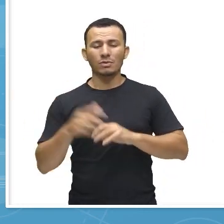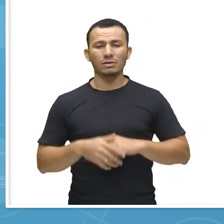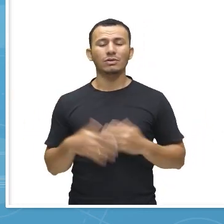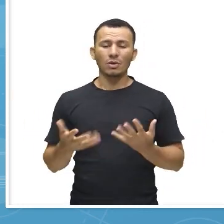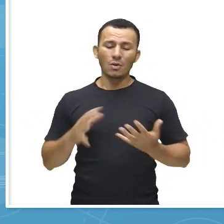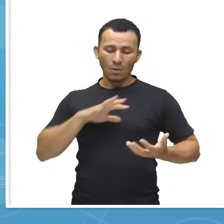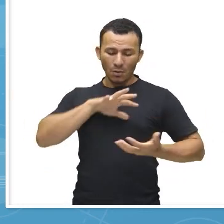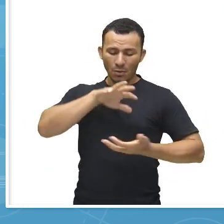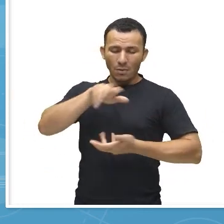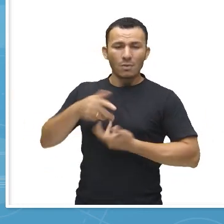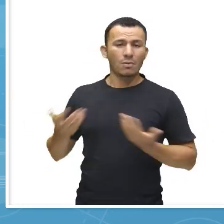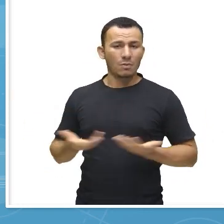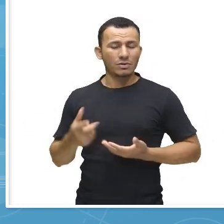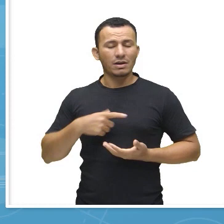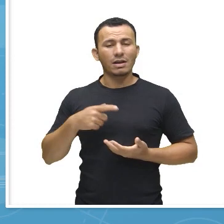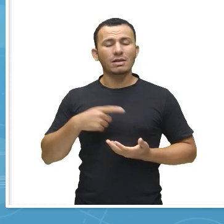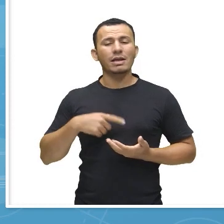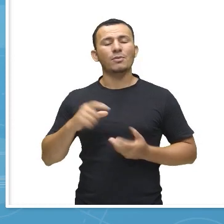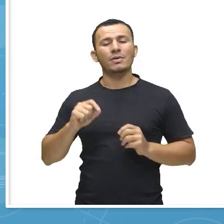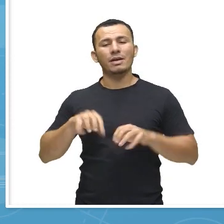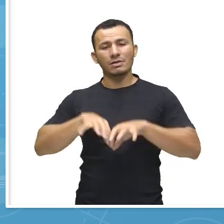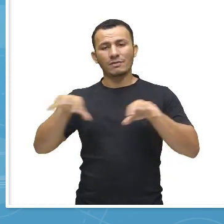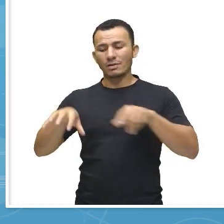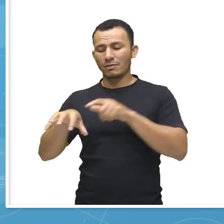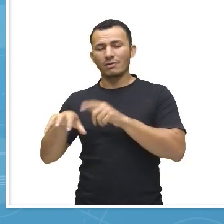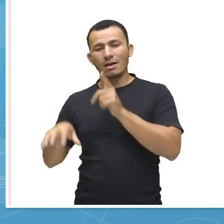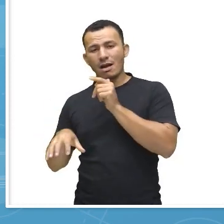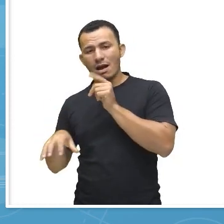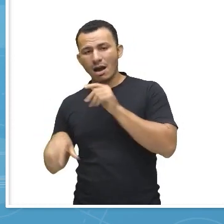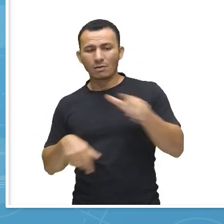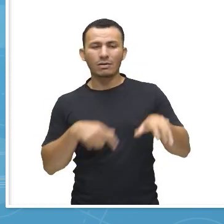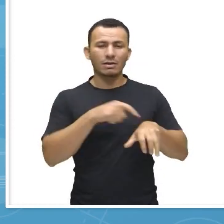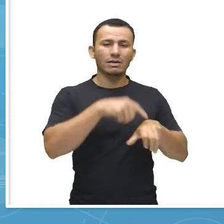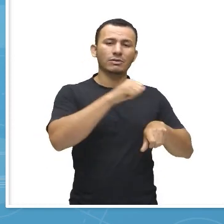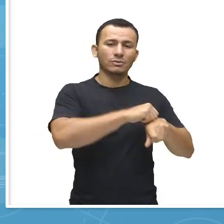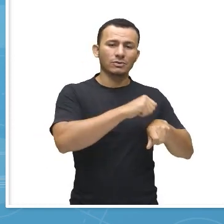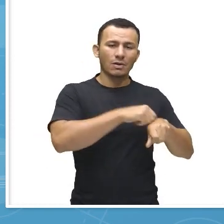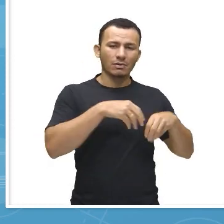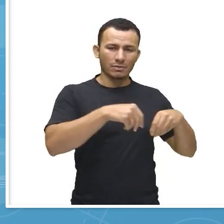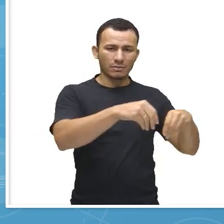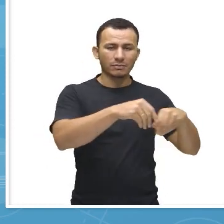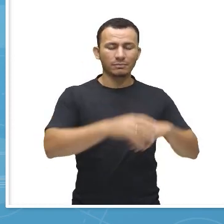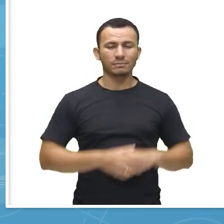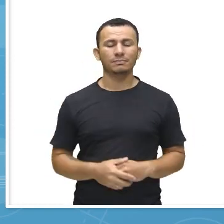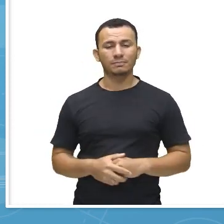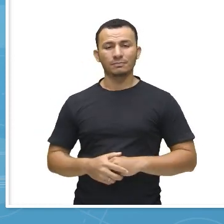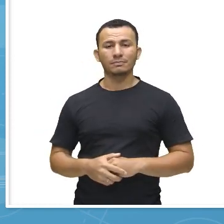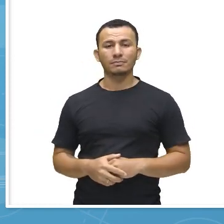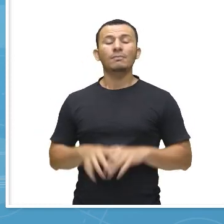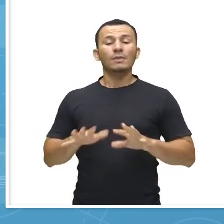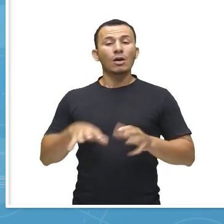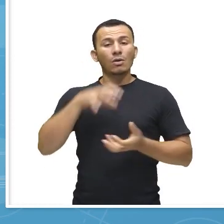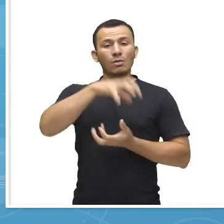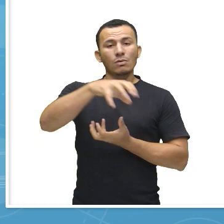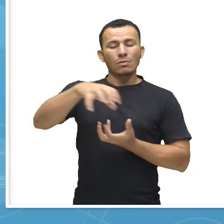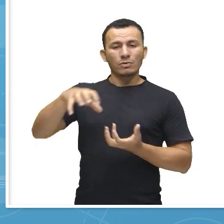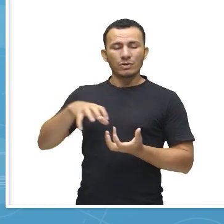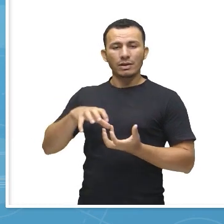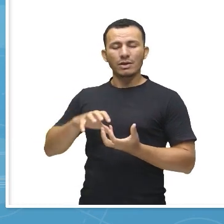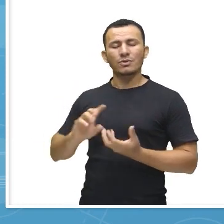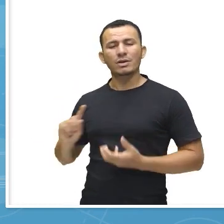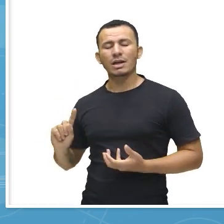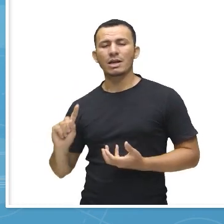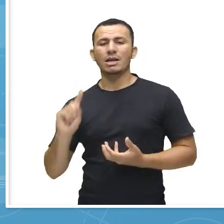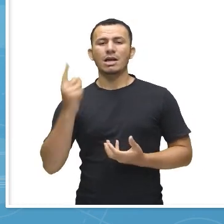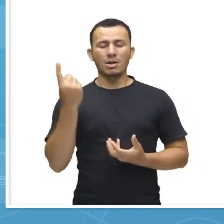planeta dividido em partes líquidas e em partes sólidas. O que a gente pode falar ainda sobre isso é que os continentes são a primeira forma